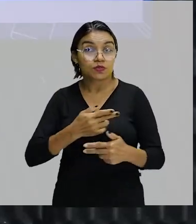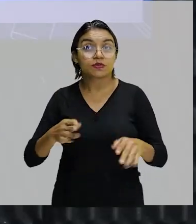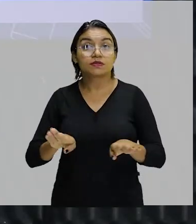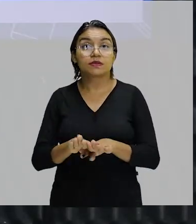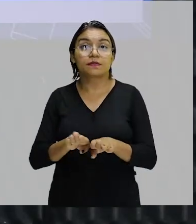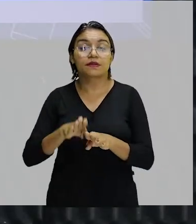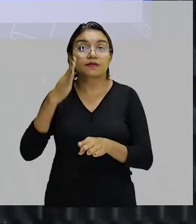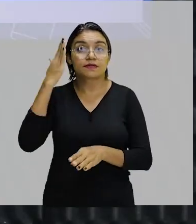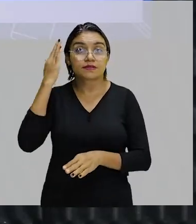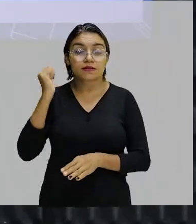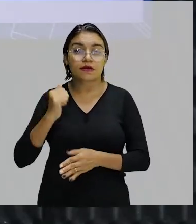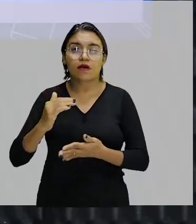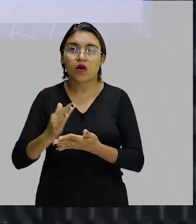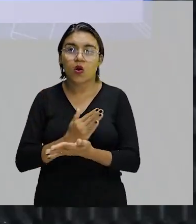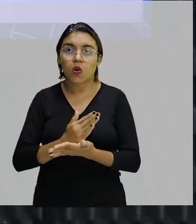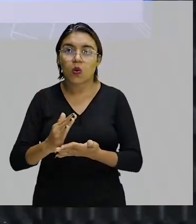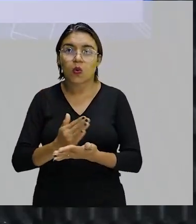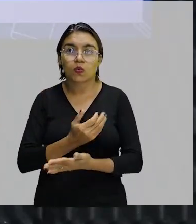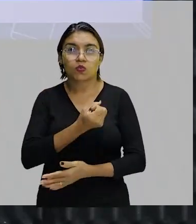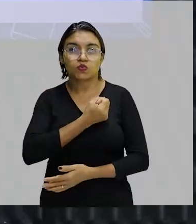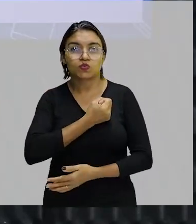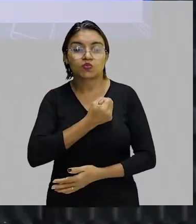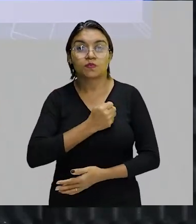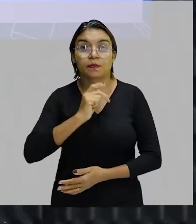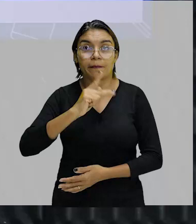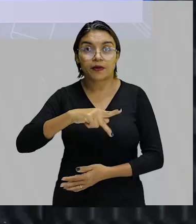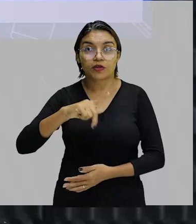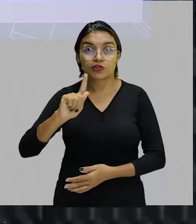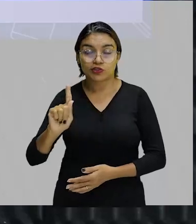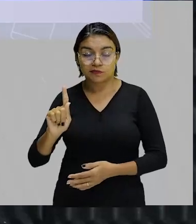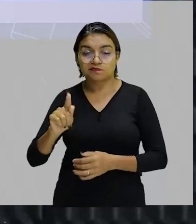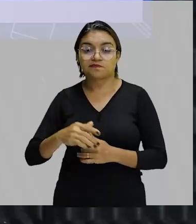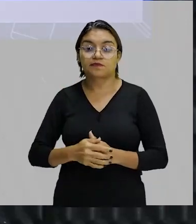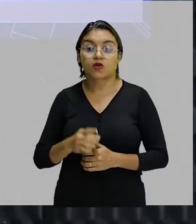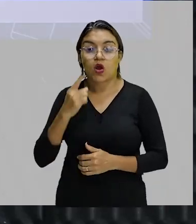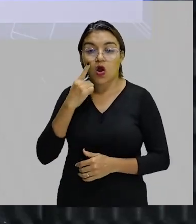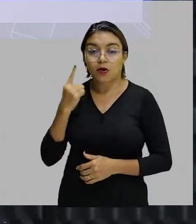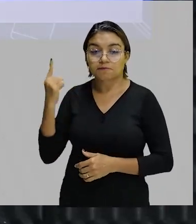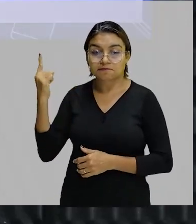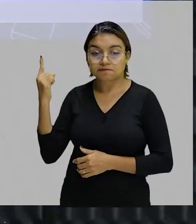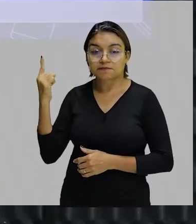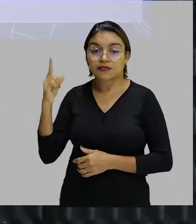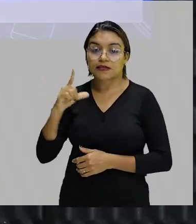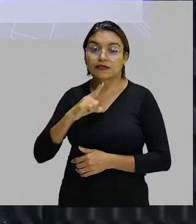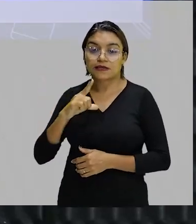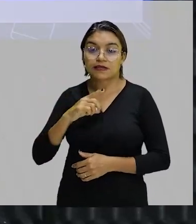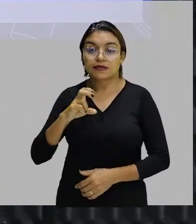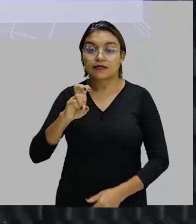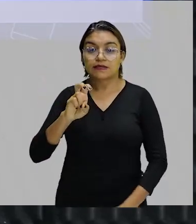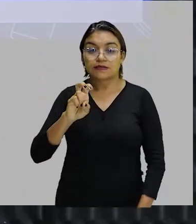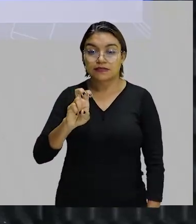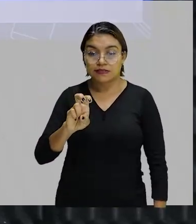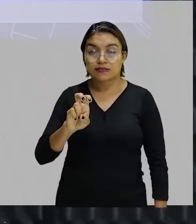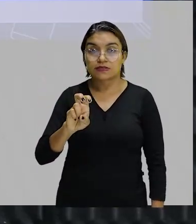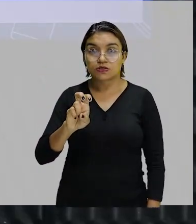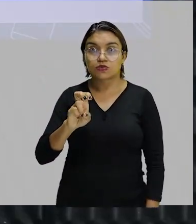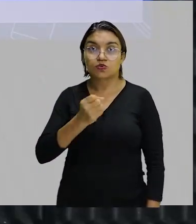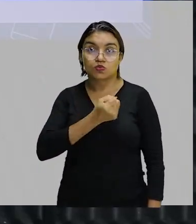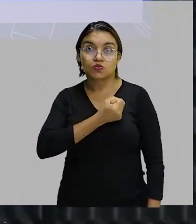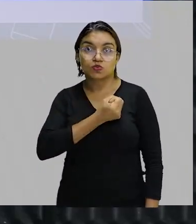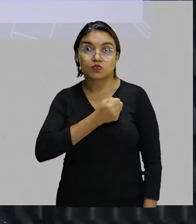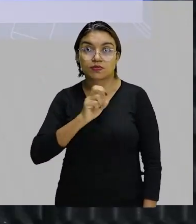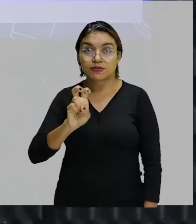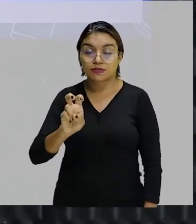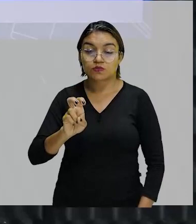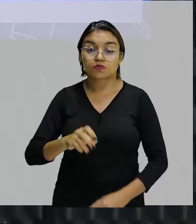sei alguns termos dessa PG. Veja que eu tenho 5 termos. Veja